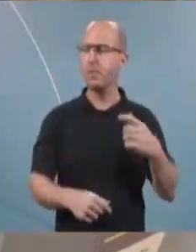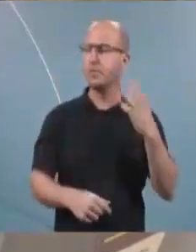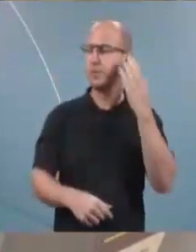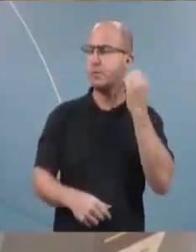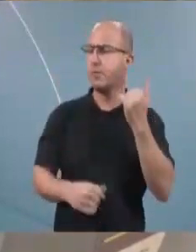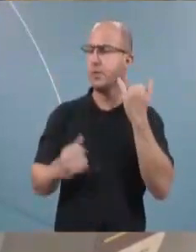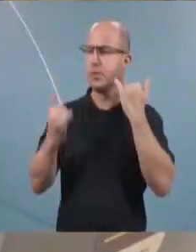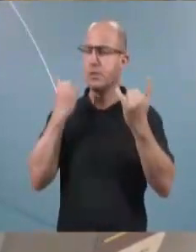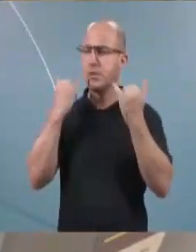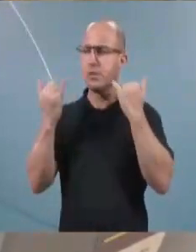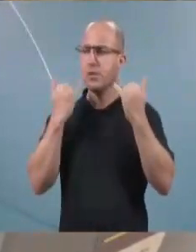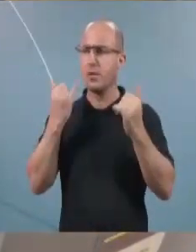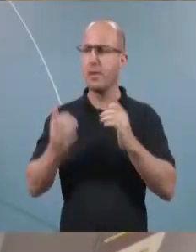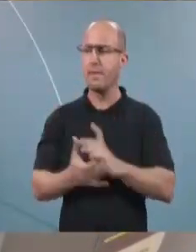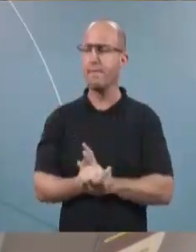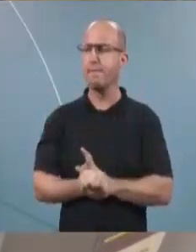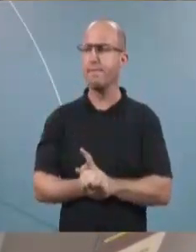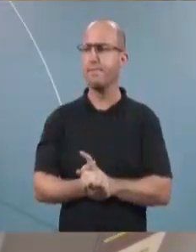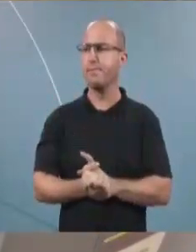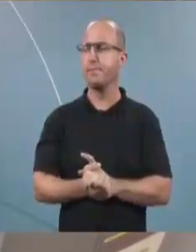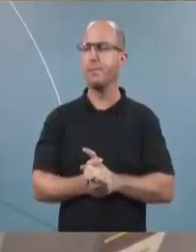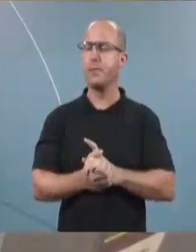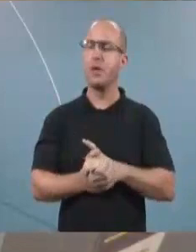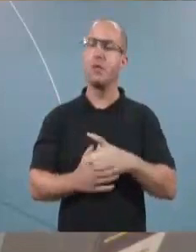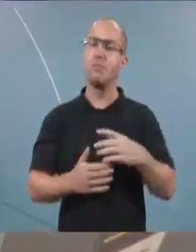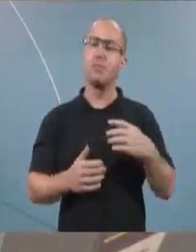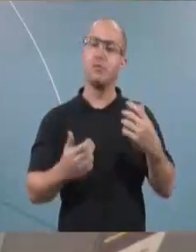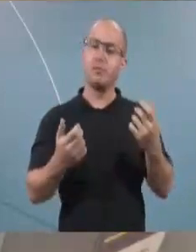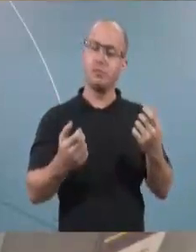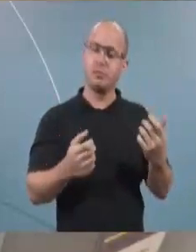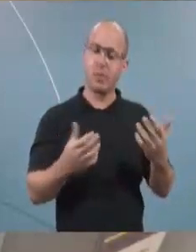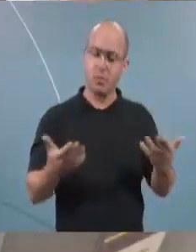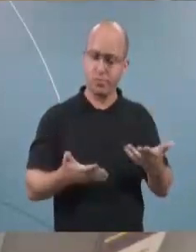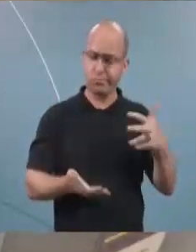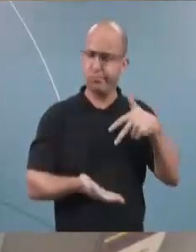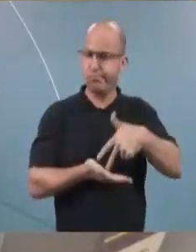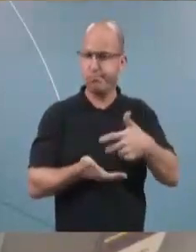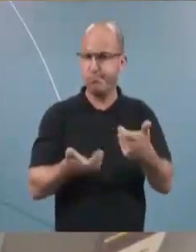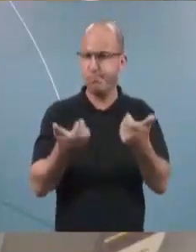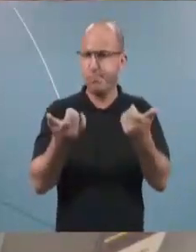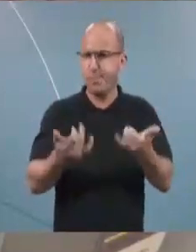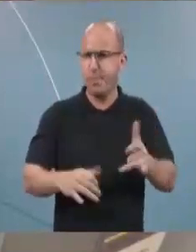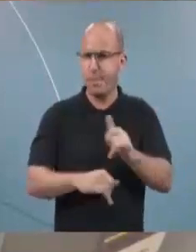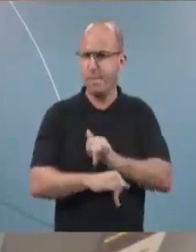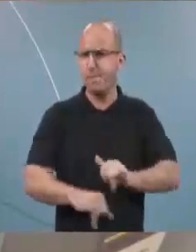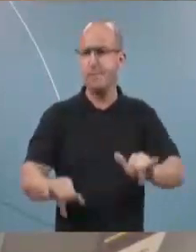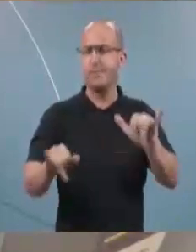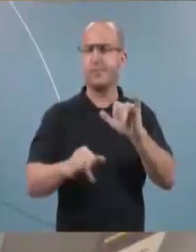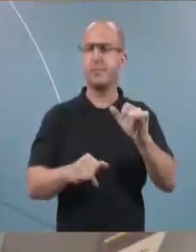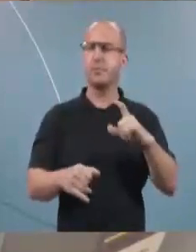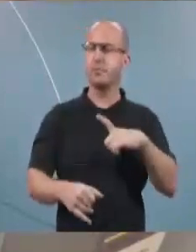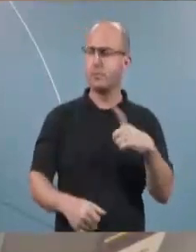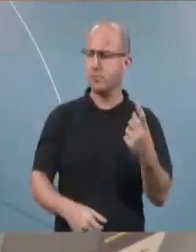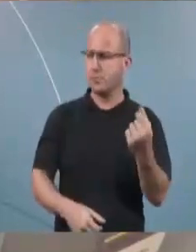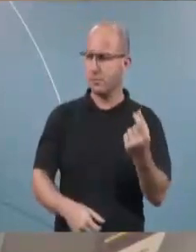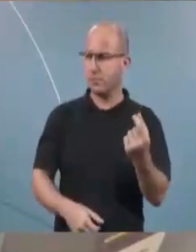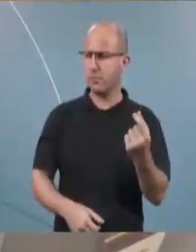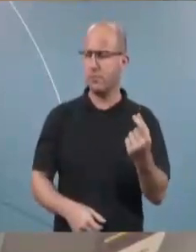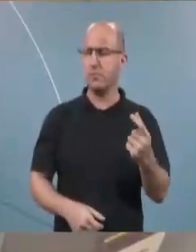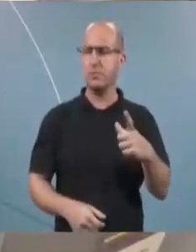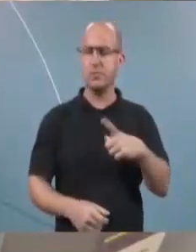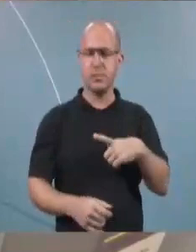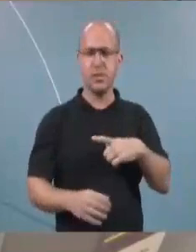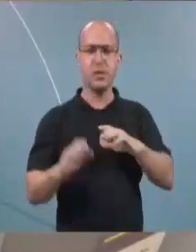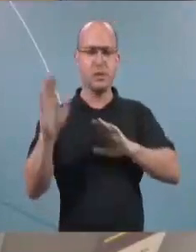as informações para poder trazer aqui essas informações de que tem o dinheiro as obras